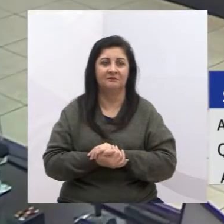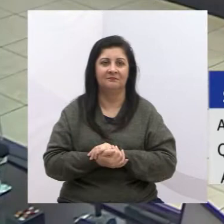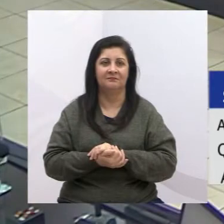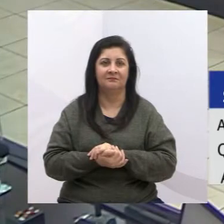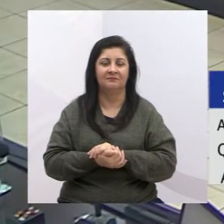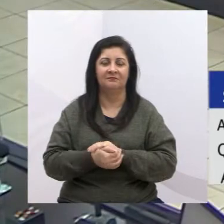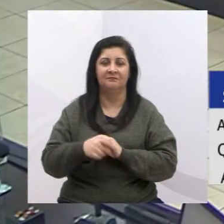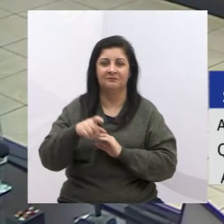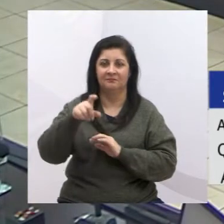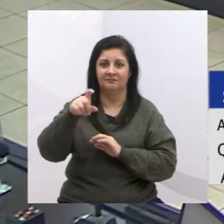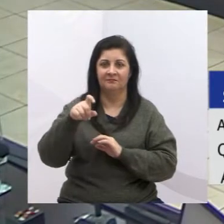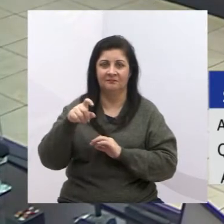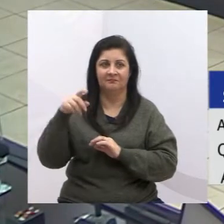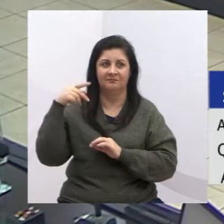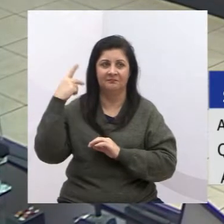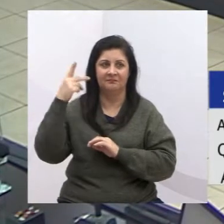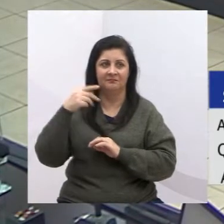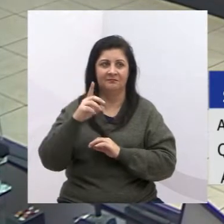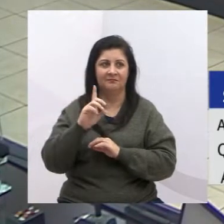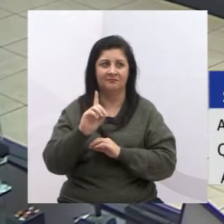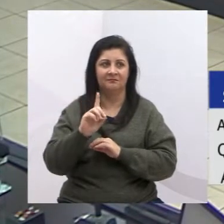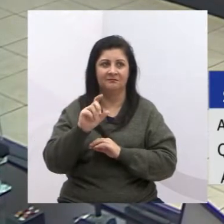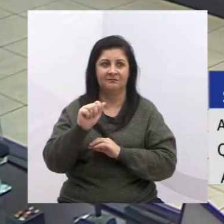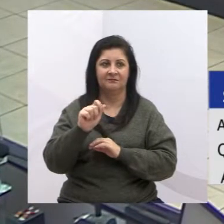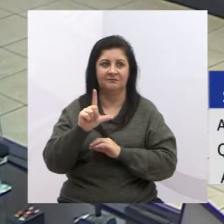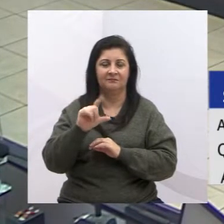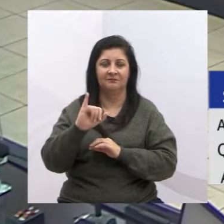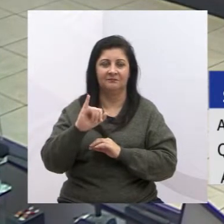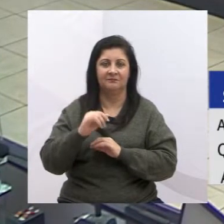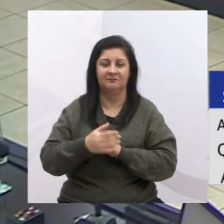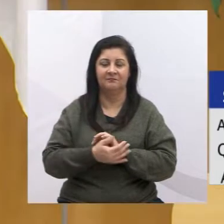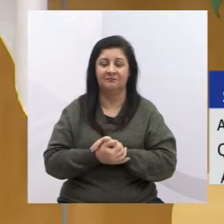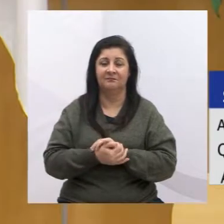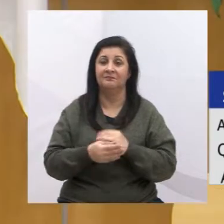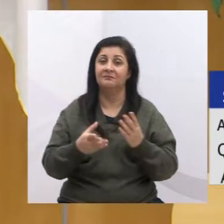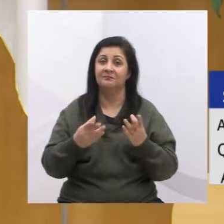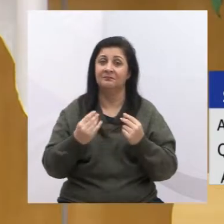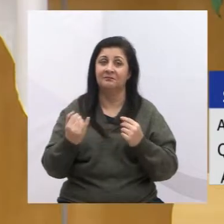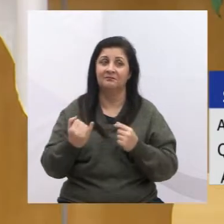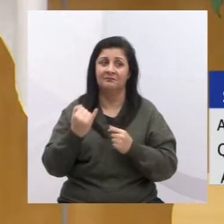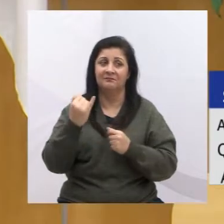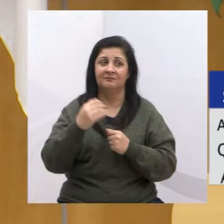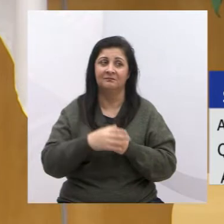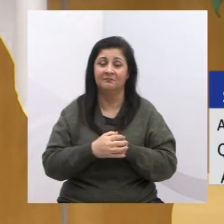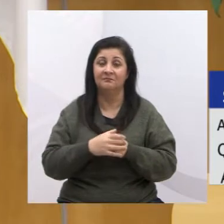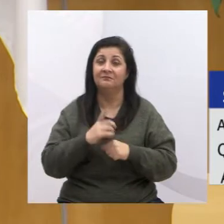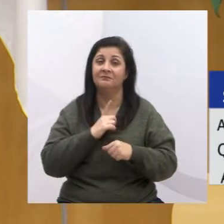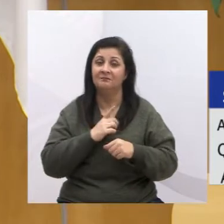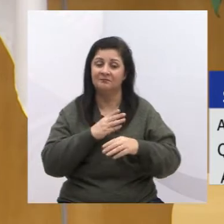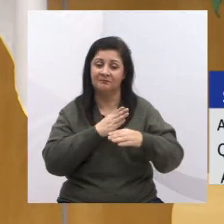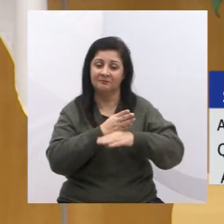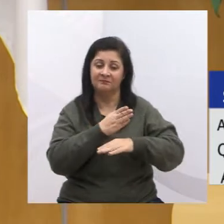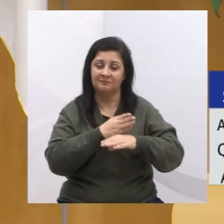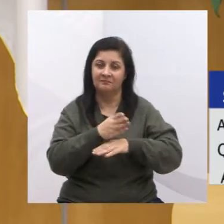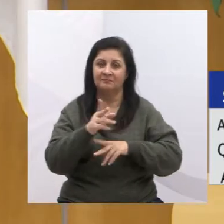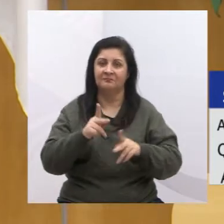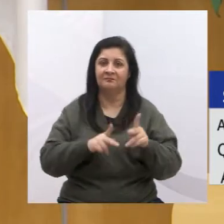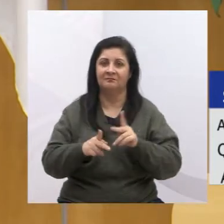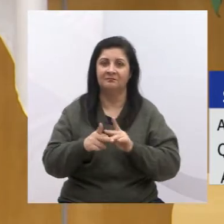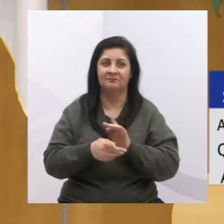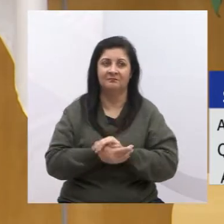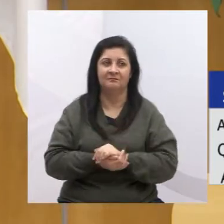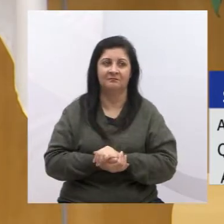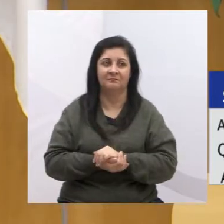ex-vereador Dario, cumprimentar todos vocês. É muito importante quando nós temos a participação popular, quando a